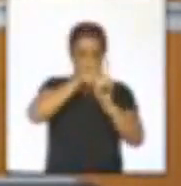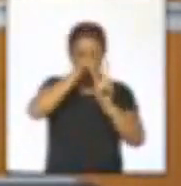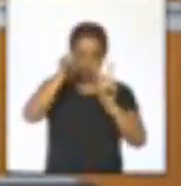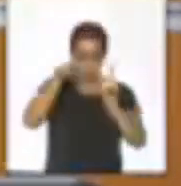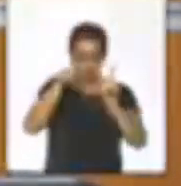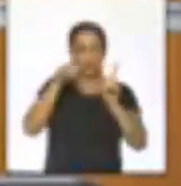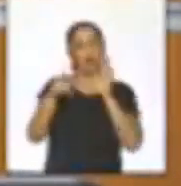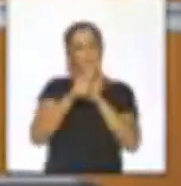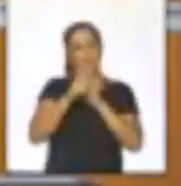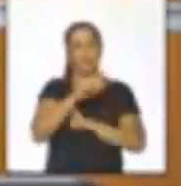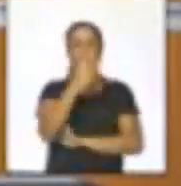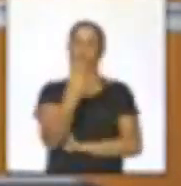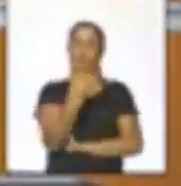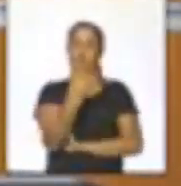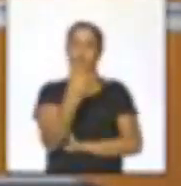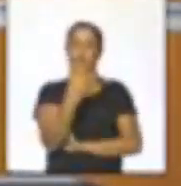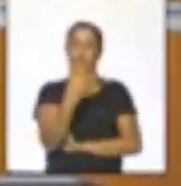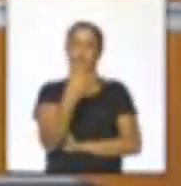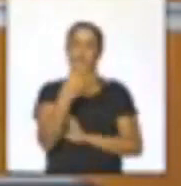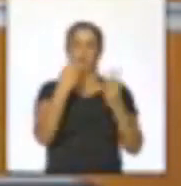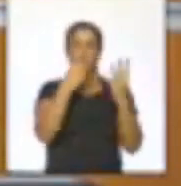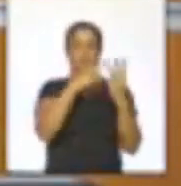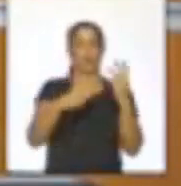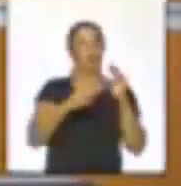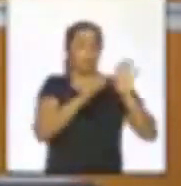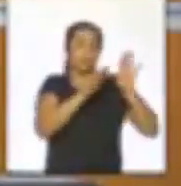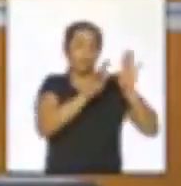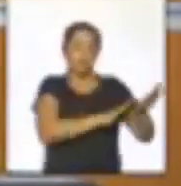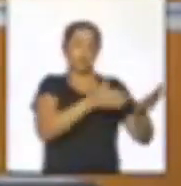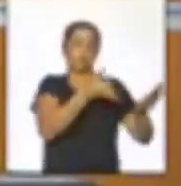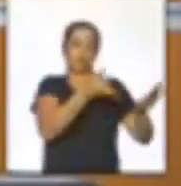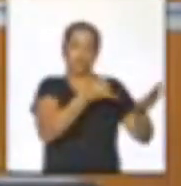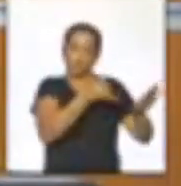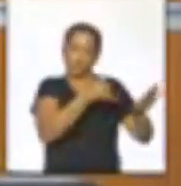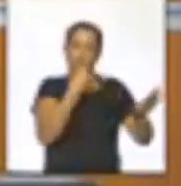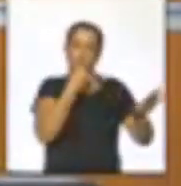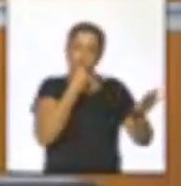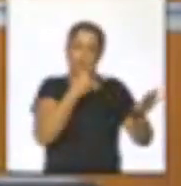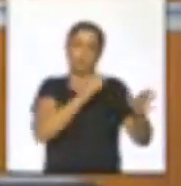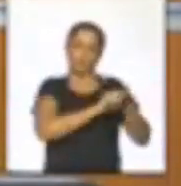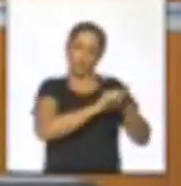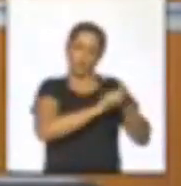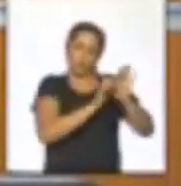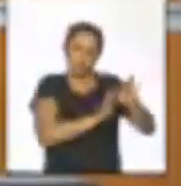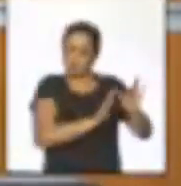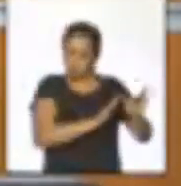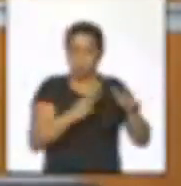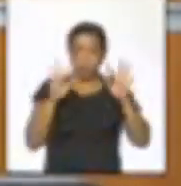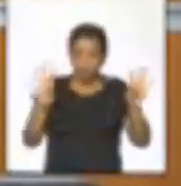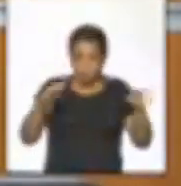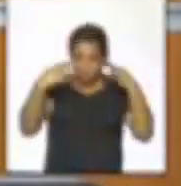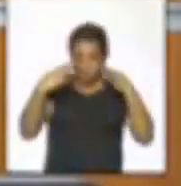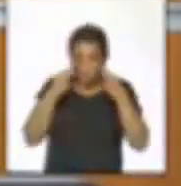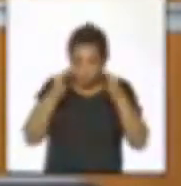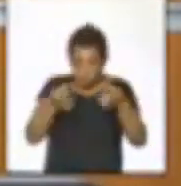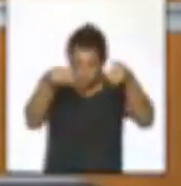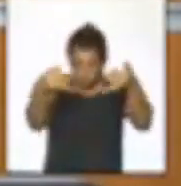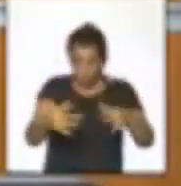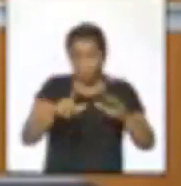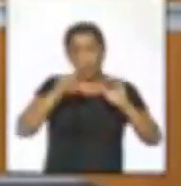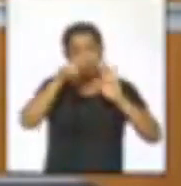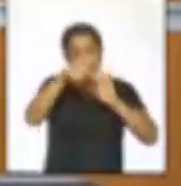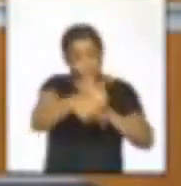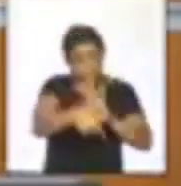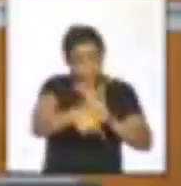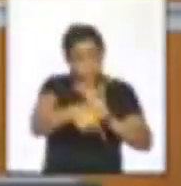Mesmo esquema, você vai largar o lápis, caneta e borracha, vai prestar atenção na explicação. Em seguida, terminou